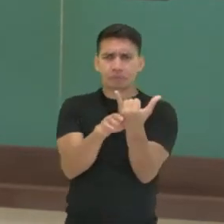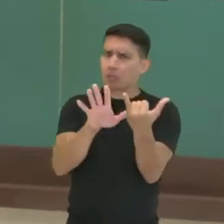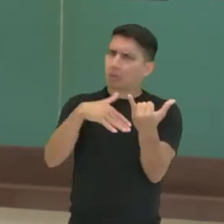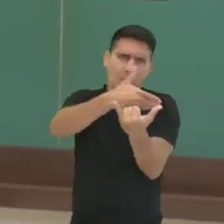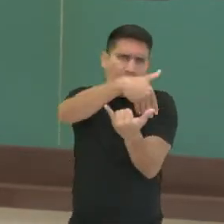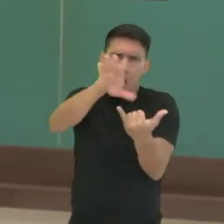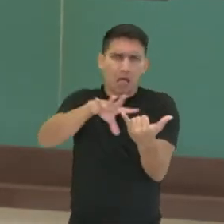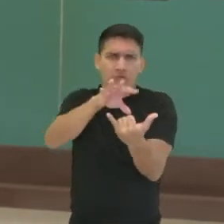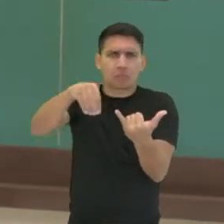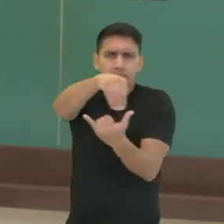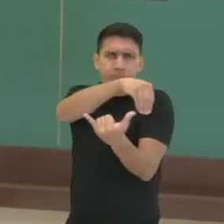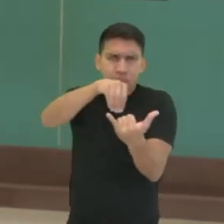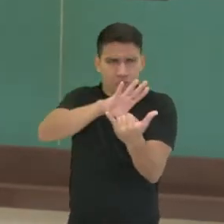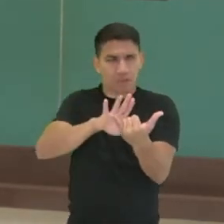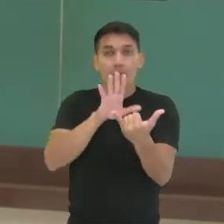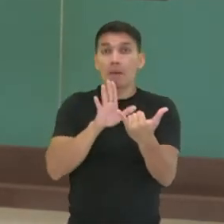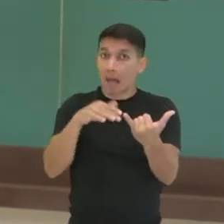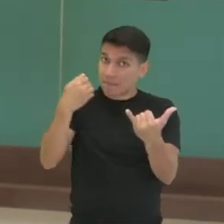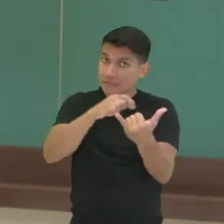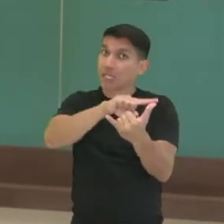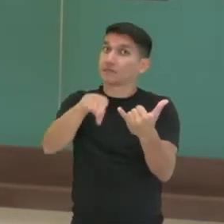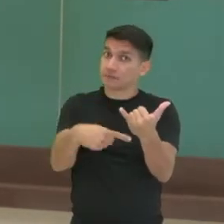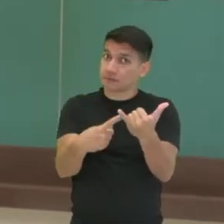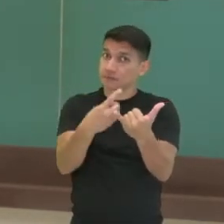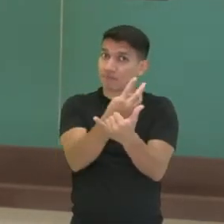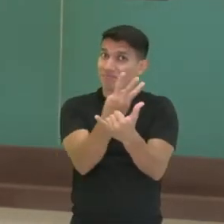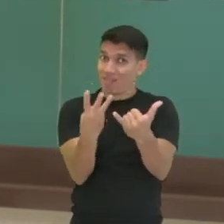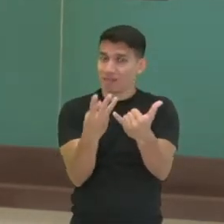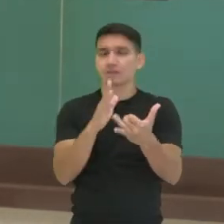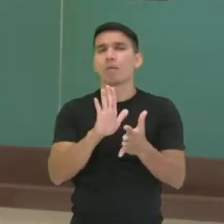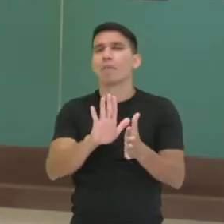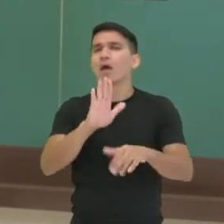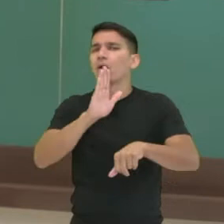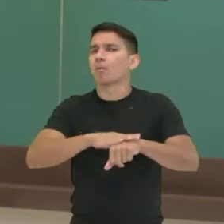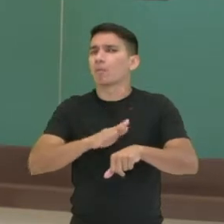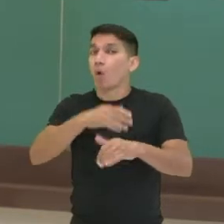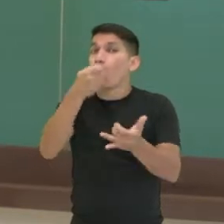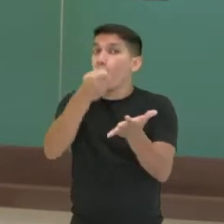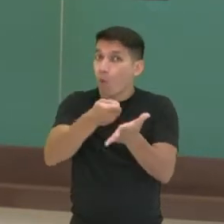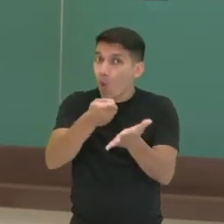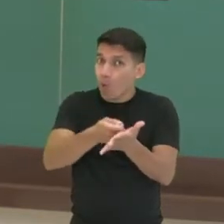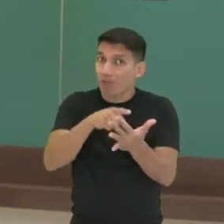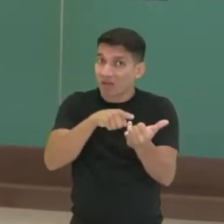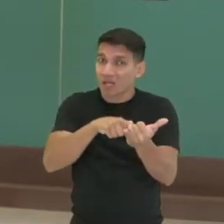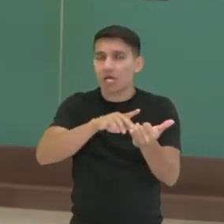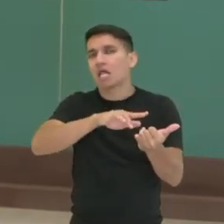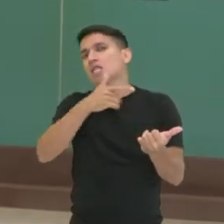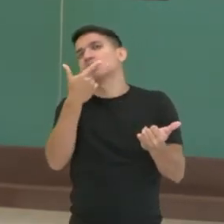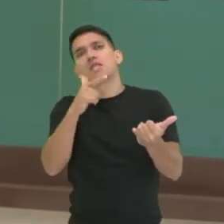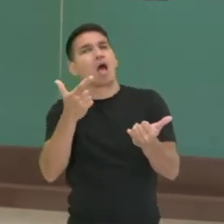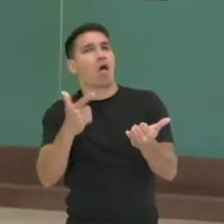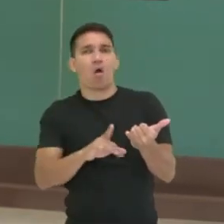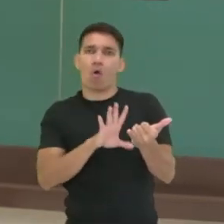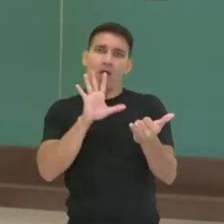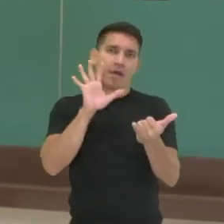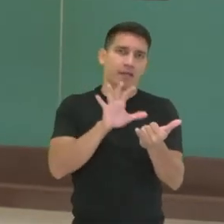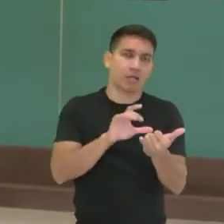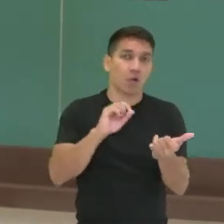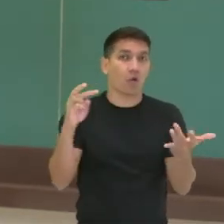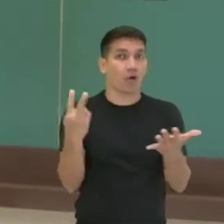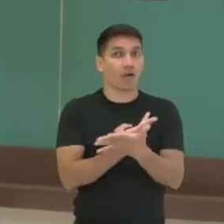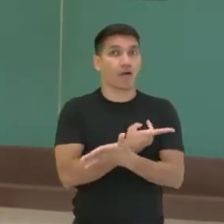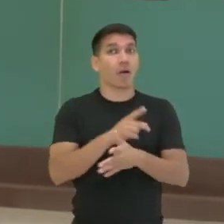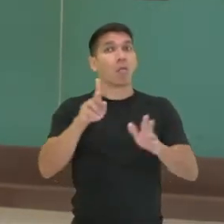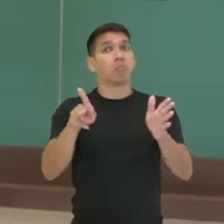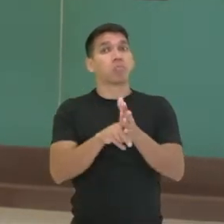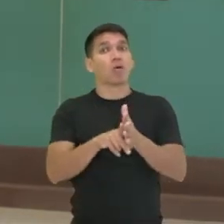três termos na oração. Quando eu tenho uma obrigatoriedade de ter esse termo e ele não aparece, eu falo que essa oração